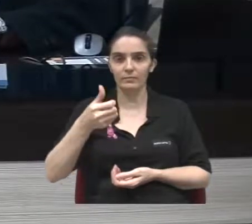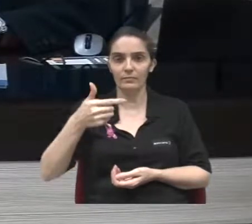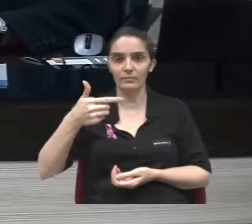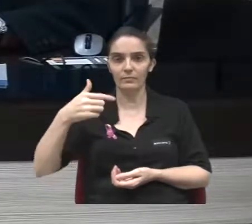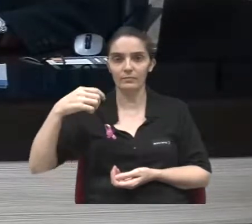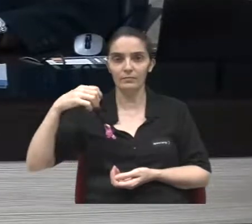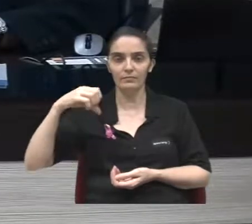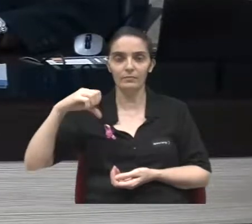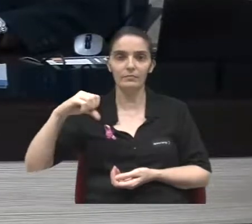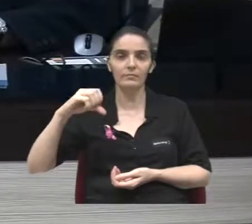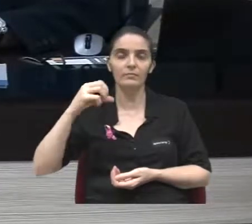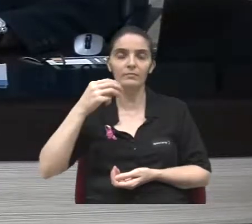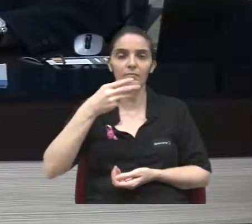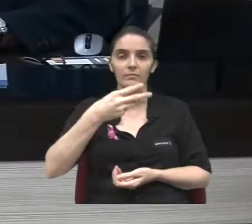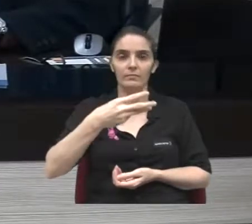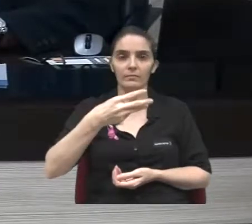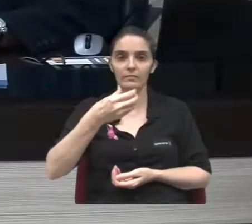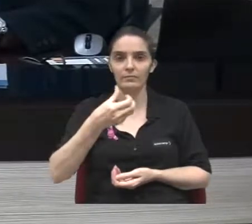3629/19.